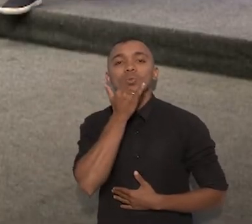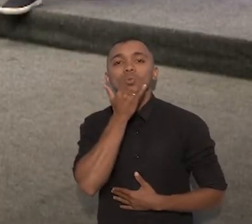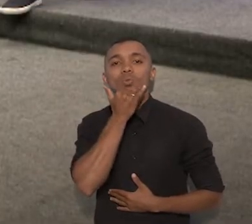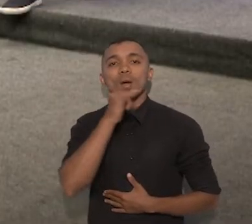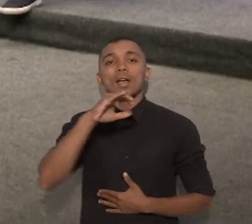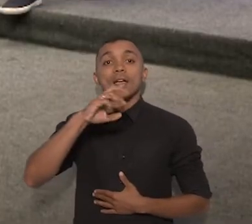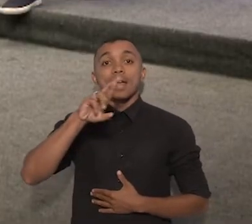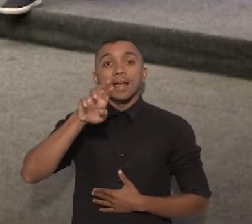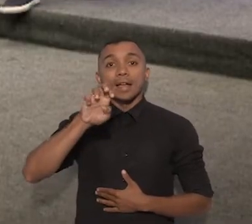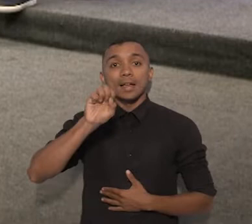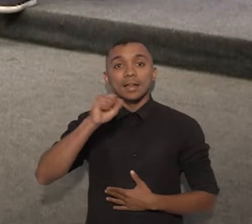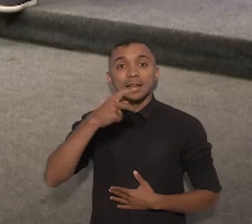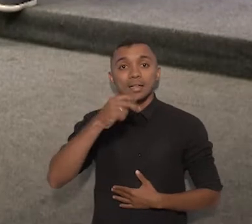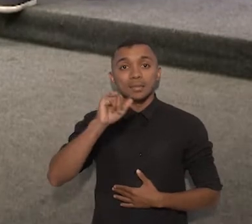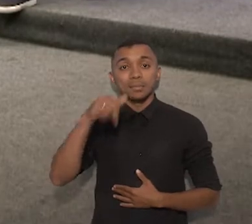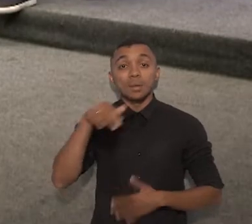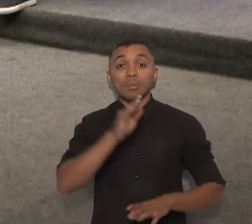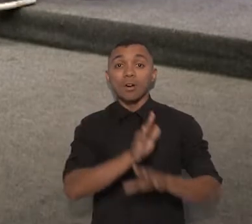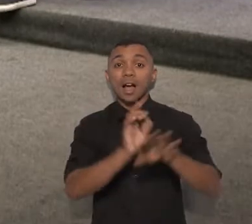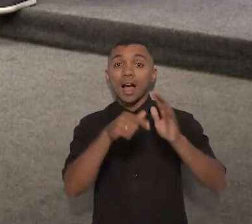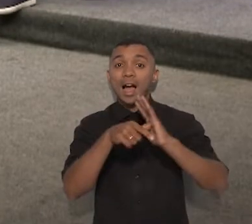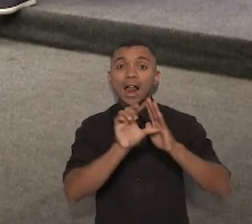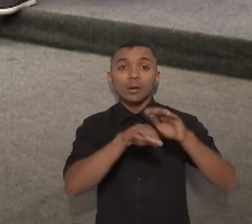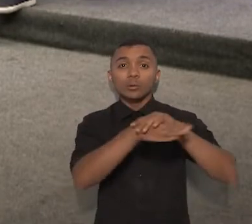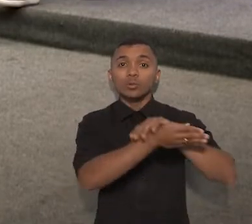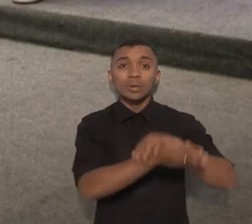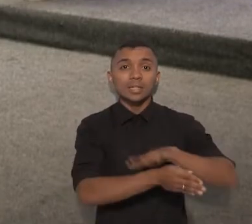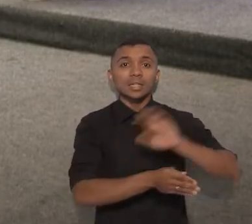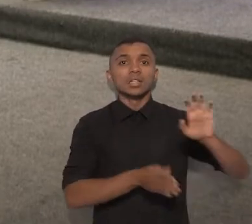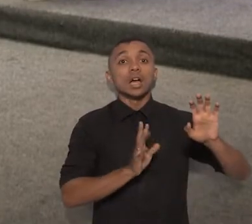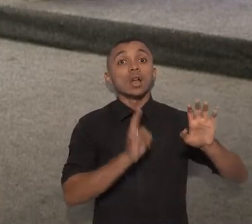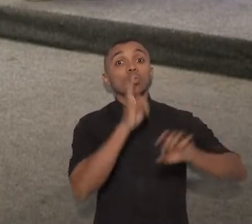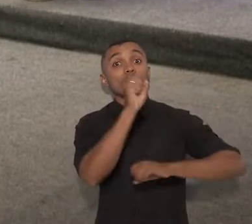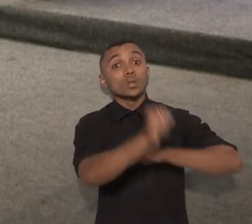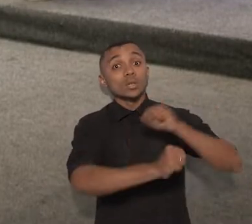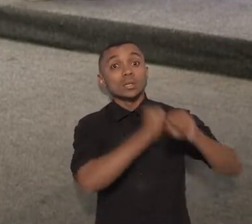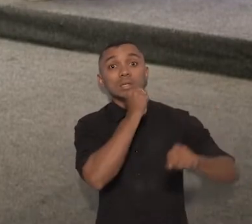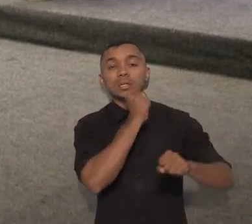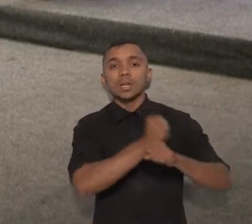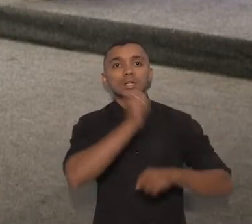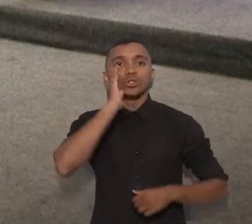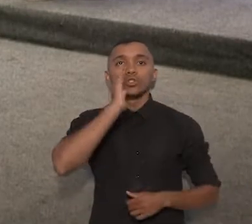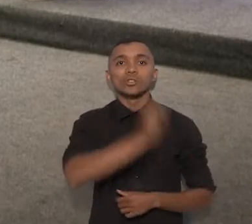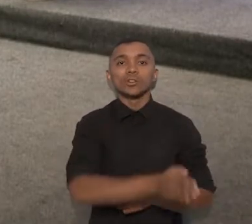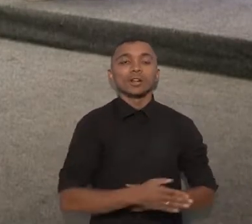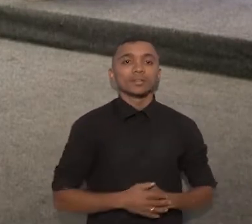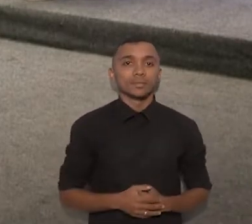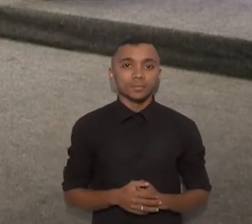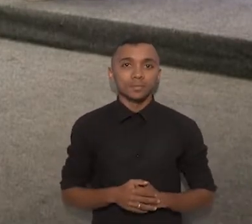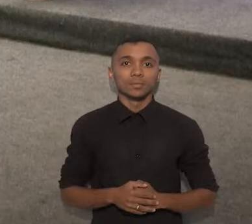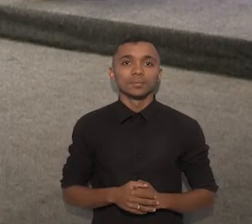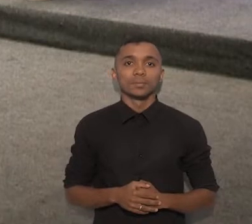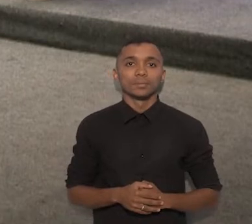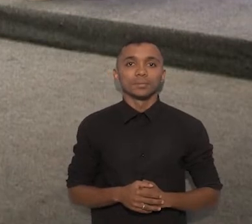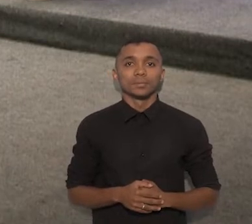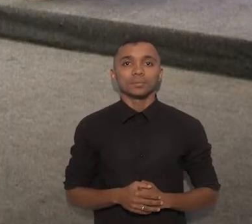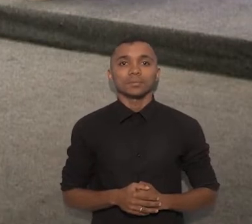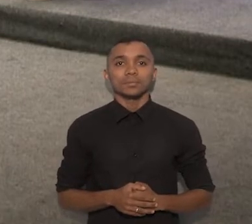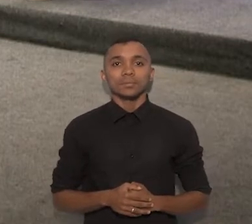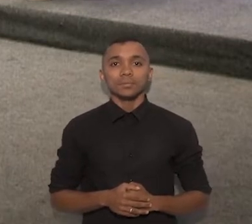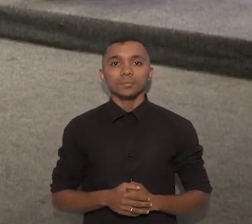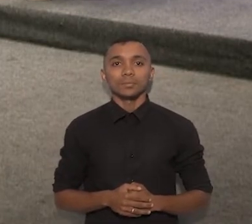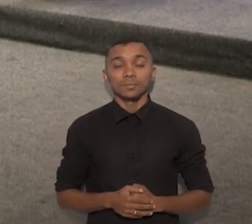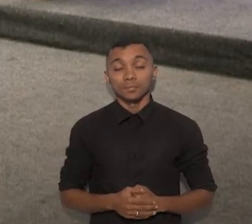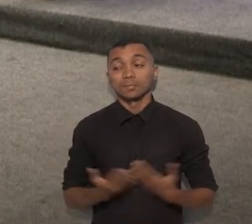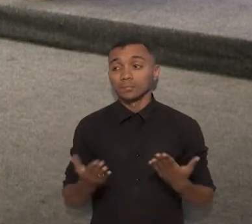ele jogou muito tempo pela esquerda. Ele passou 2 anos. Mas era diferente. Ele não fazia do Pikachu na esquerda. Não é